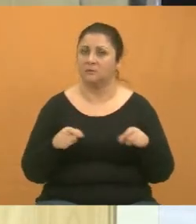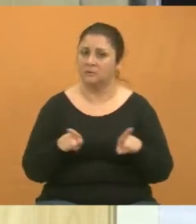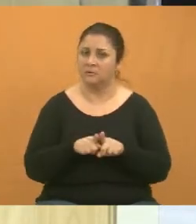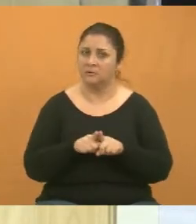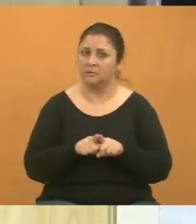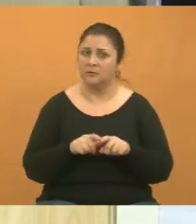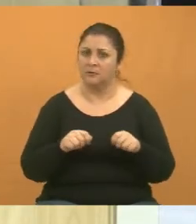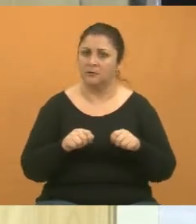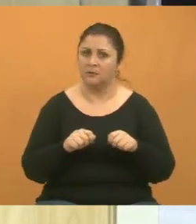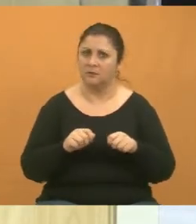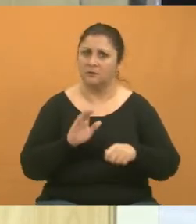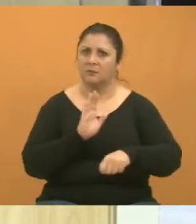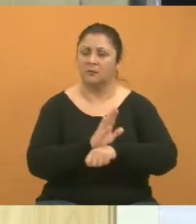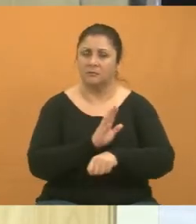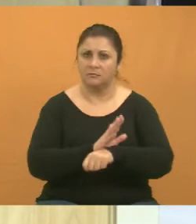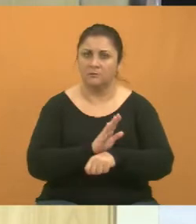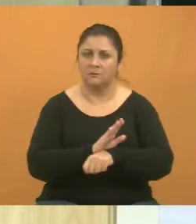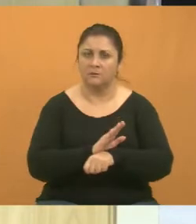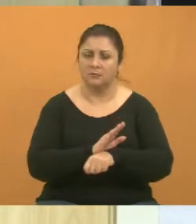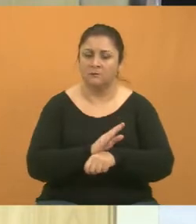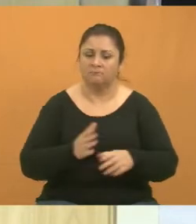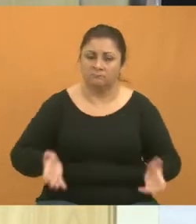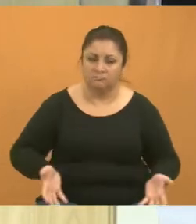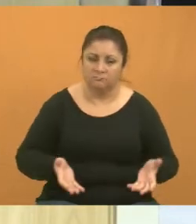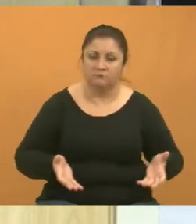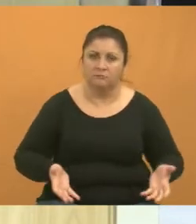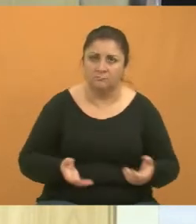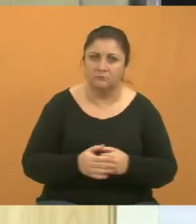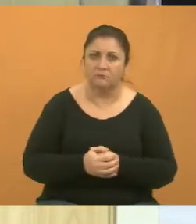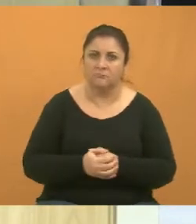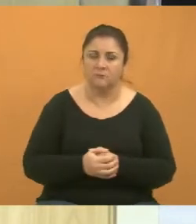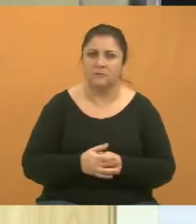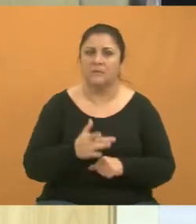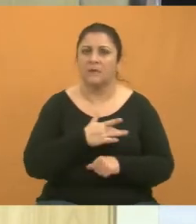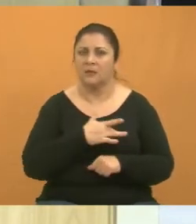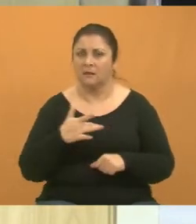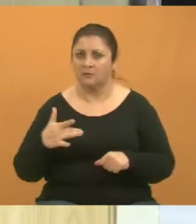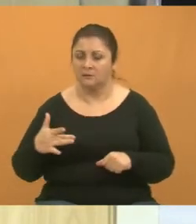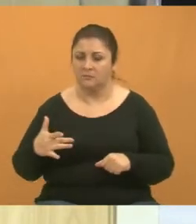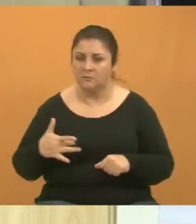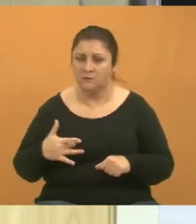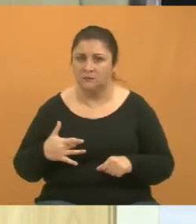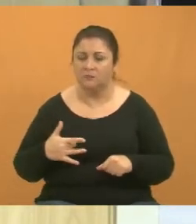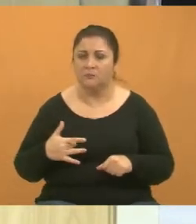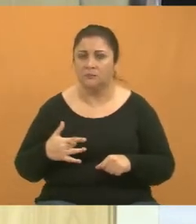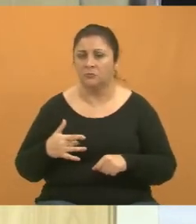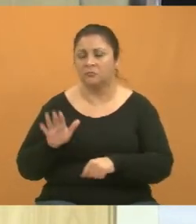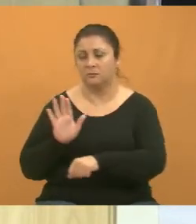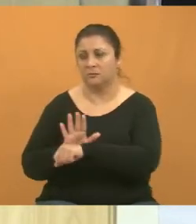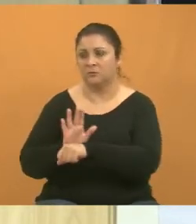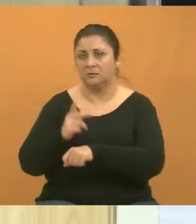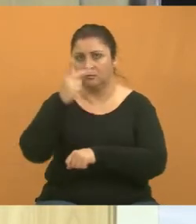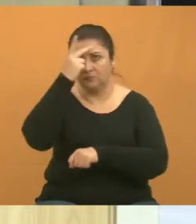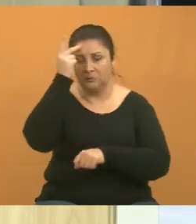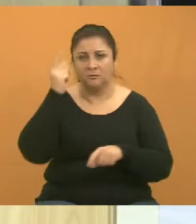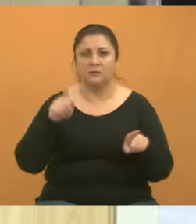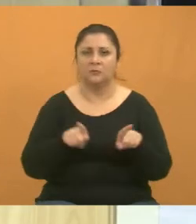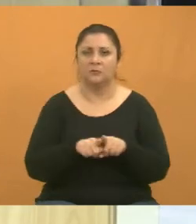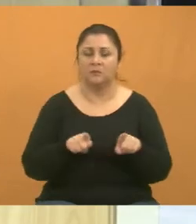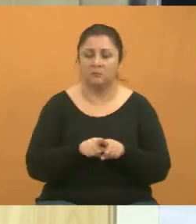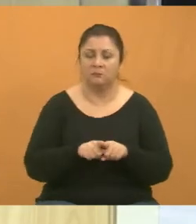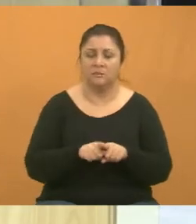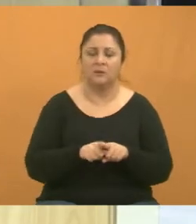essas campanhas, Sônia, pela causa da saúde, em favorecimento às pessoas, e a causa animal